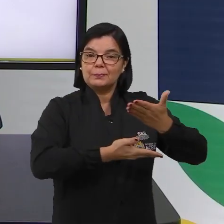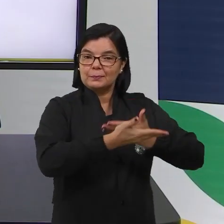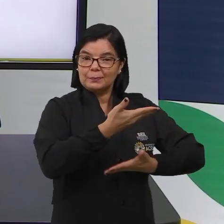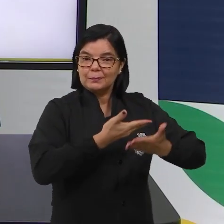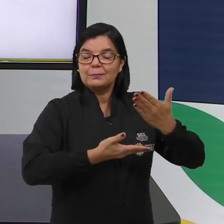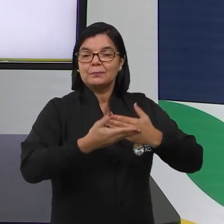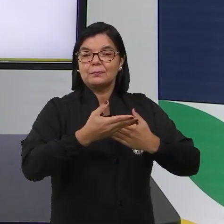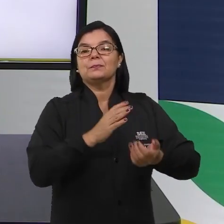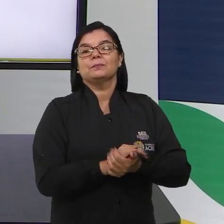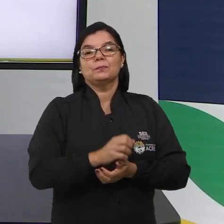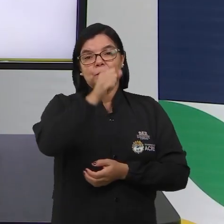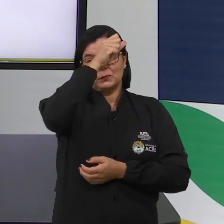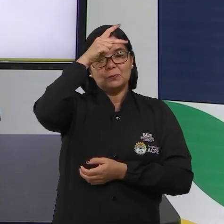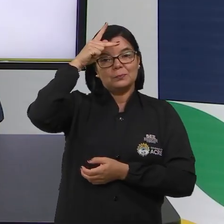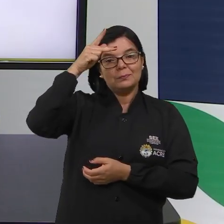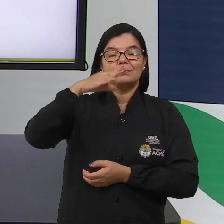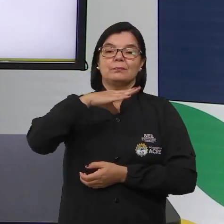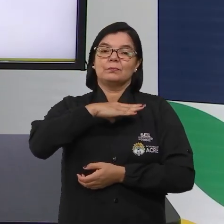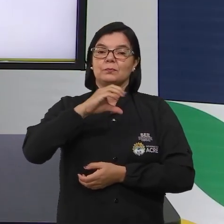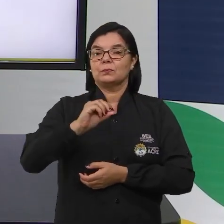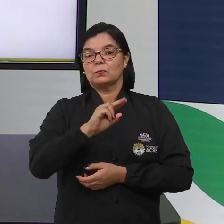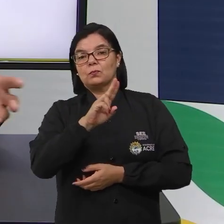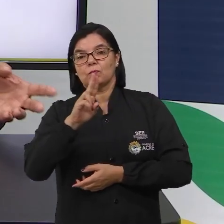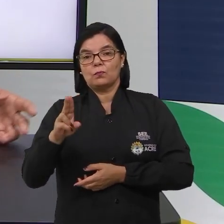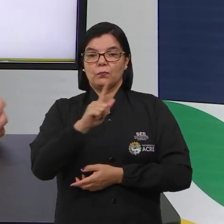com o prefeito da cidade ou